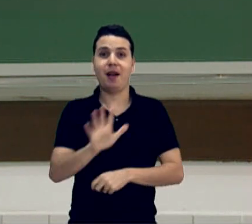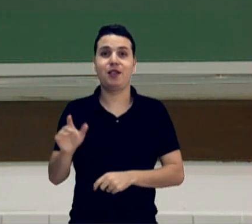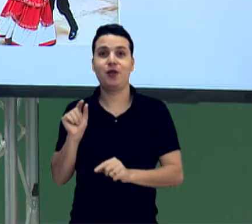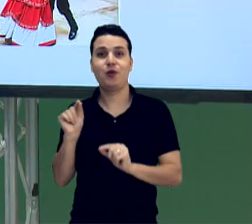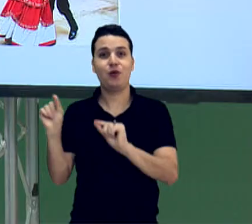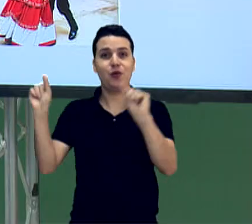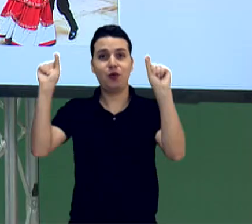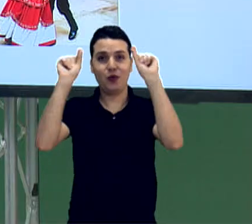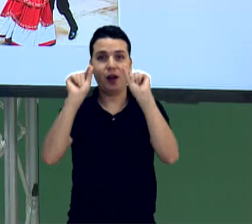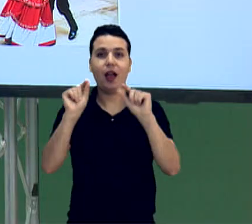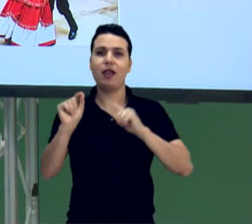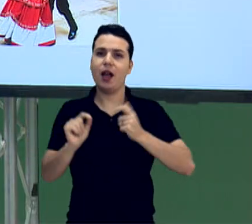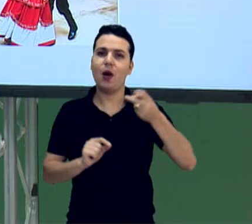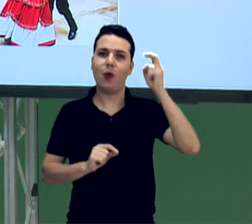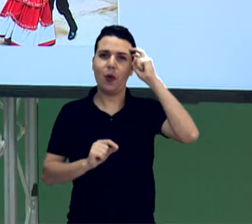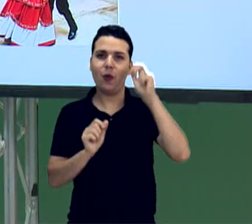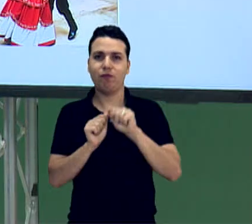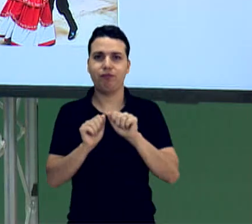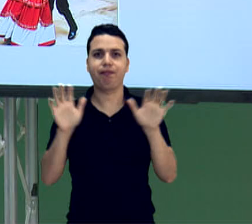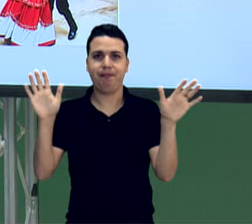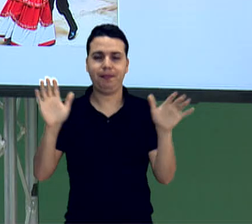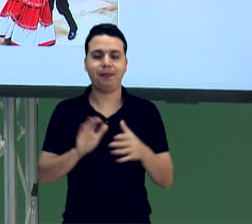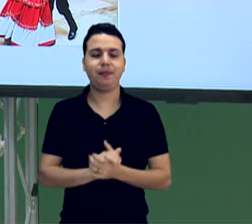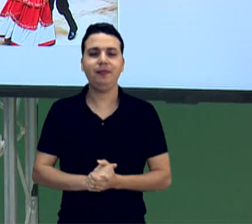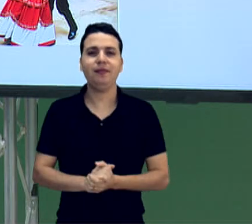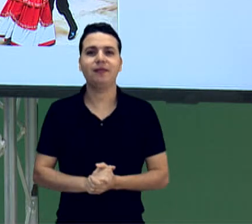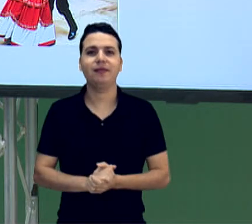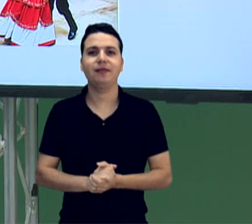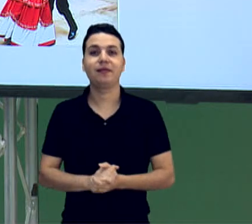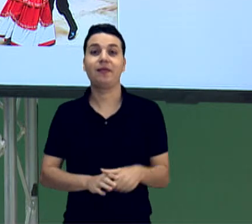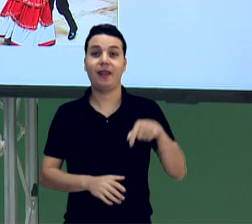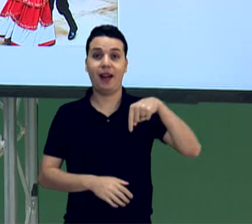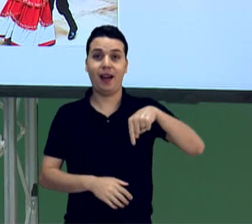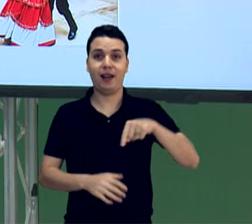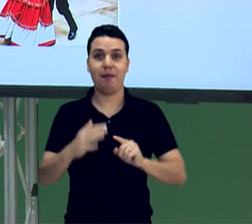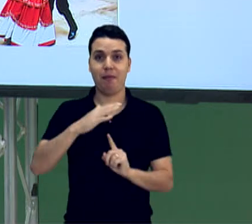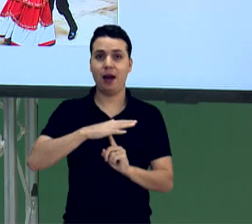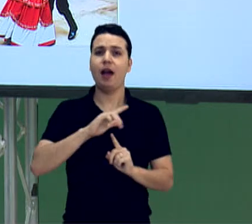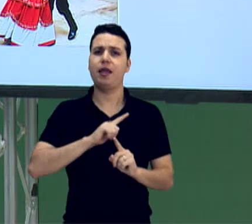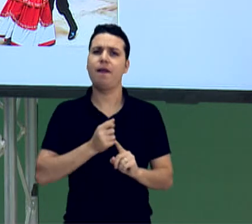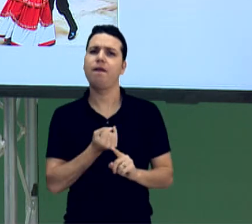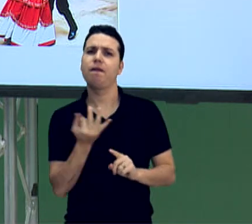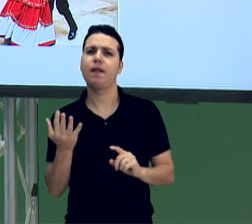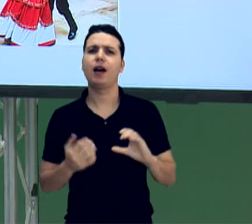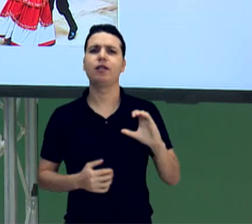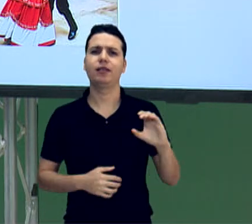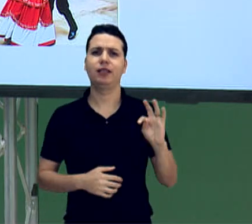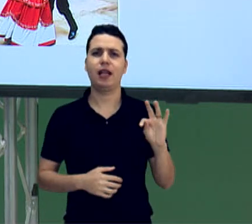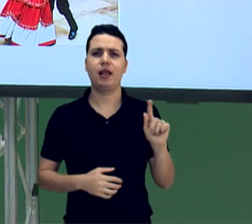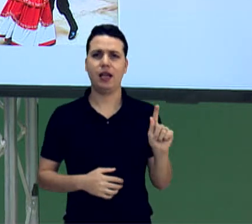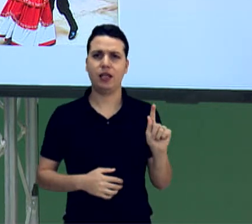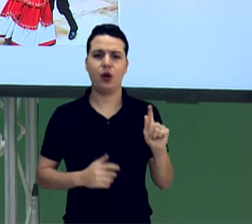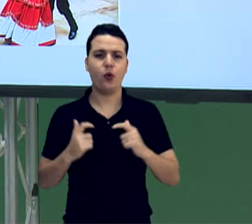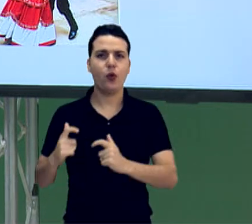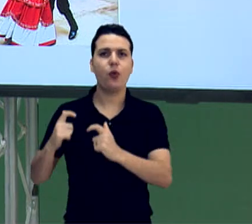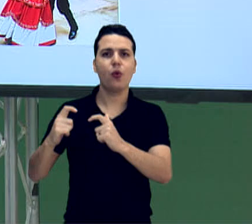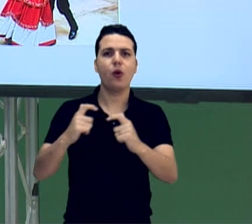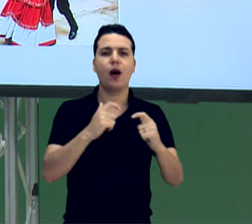né, divulgada. E aqui no Paraná, nós temos vários CTGs, vários lugares onde as pessoas